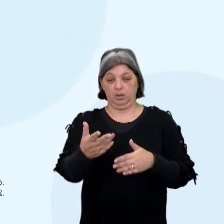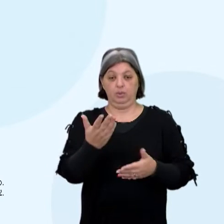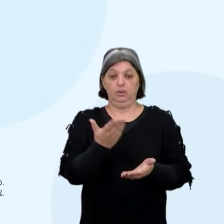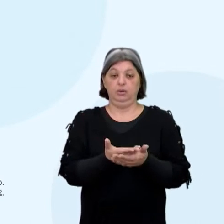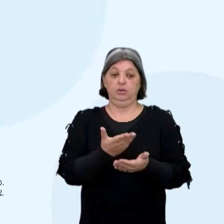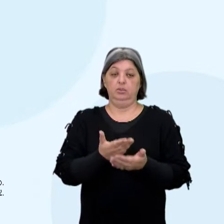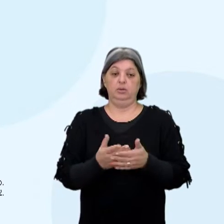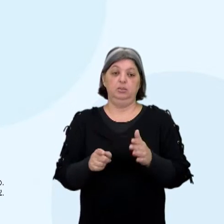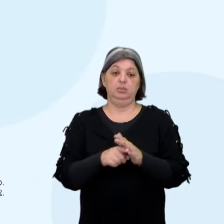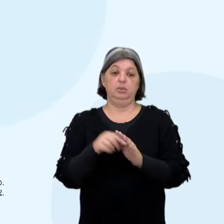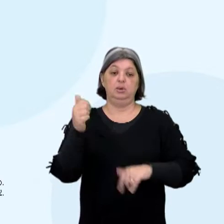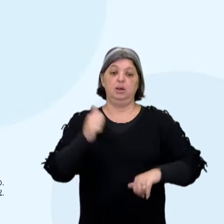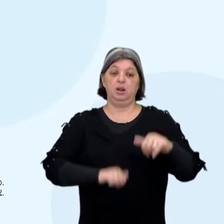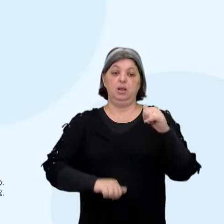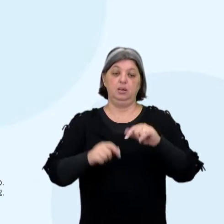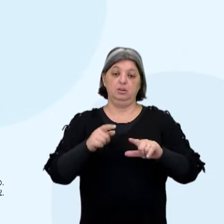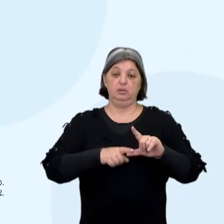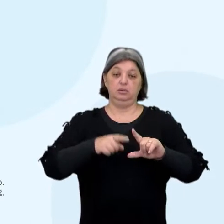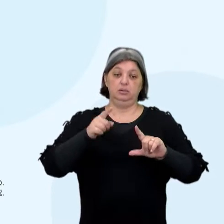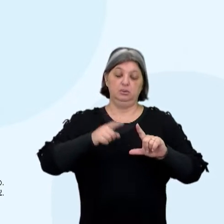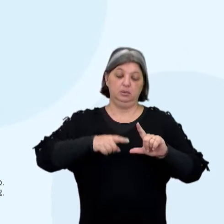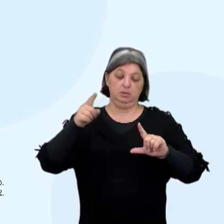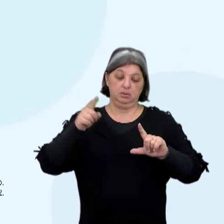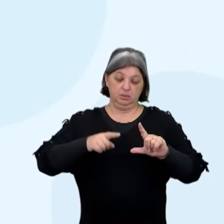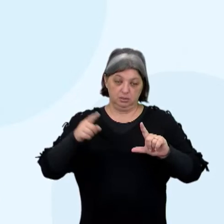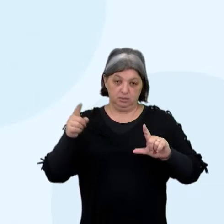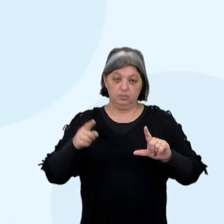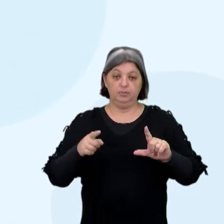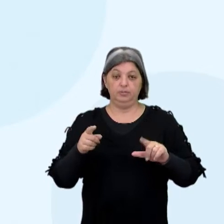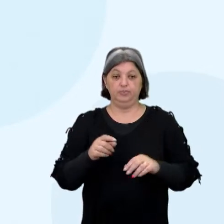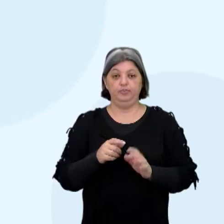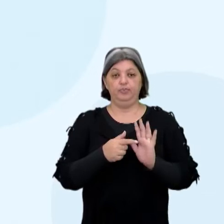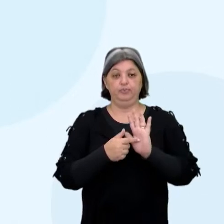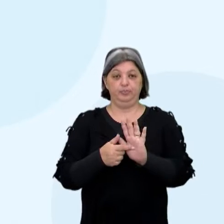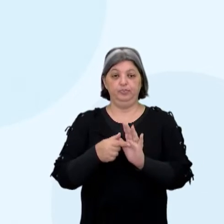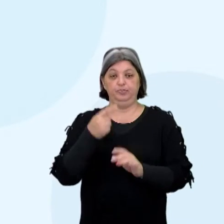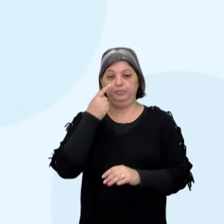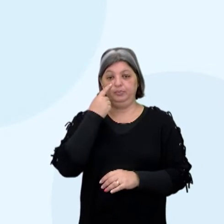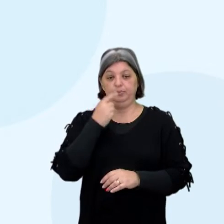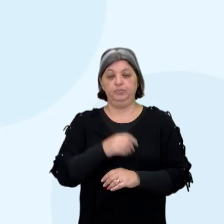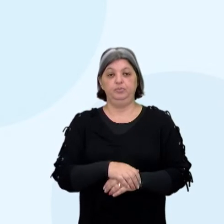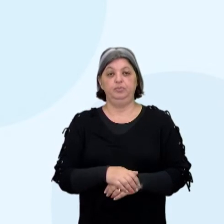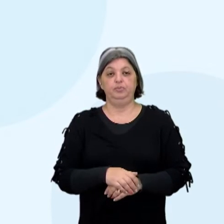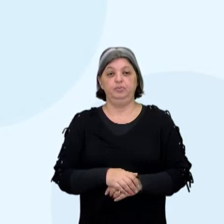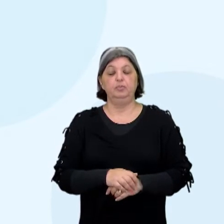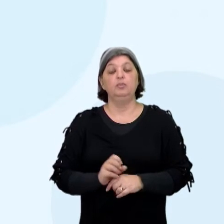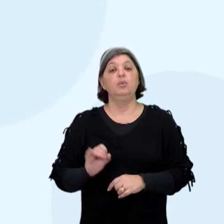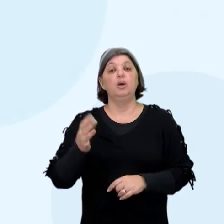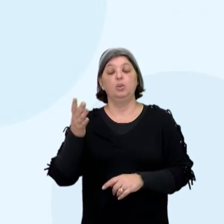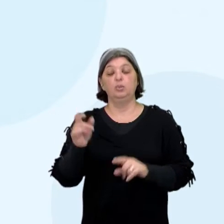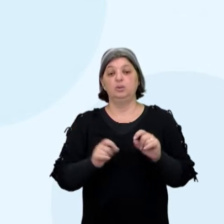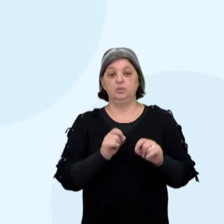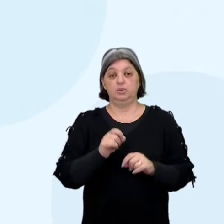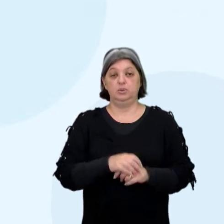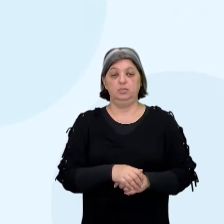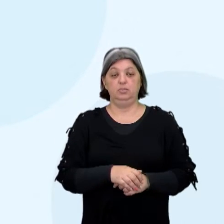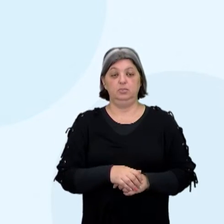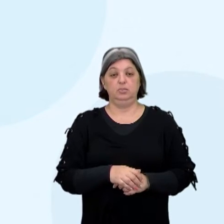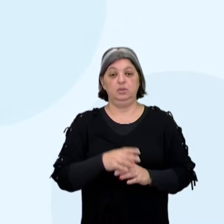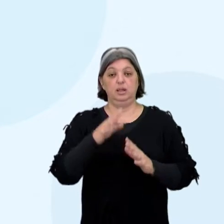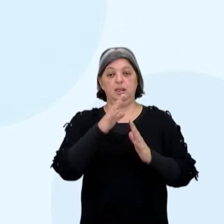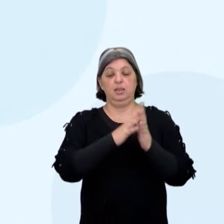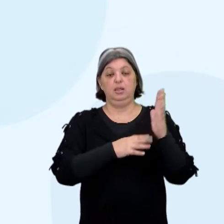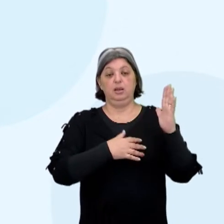análise gráfica por meio de um modelo aí gráfico de dispersão. Aí o que acontece? Aí aparece uma